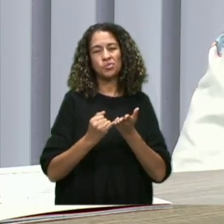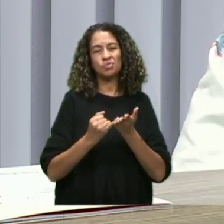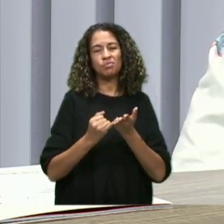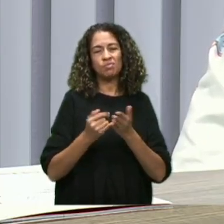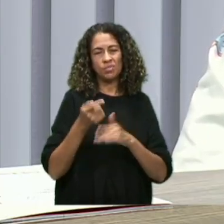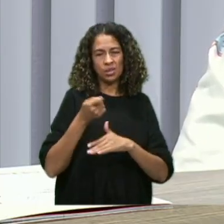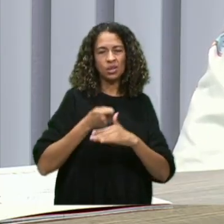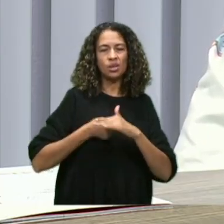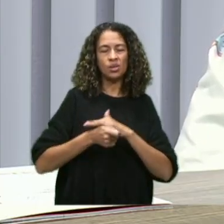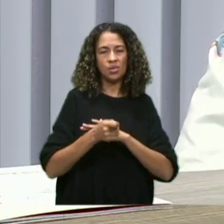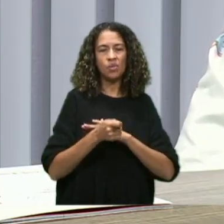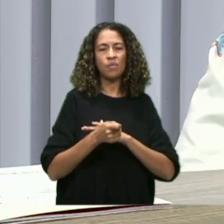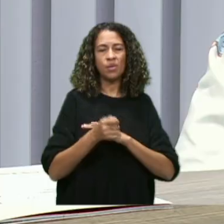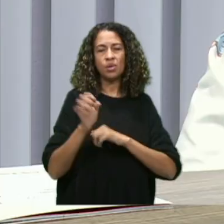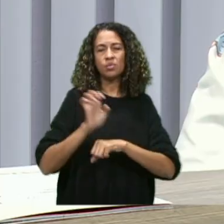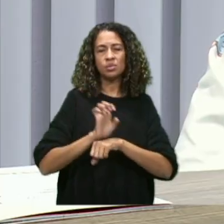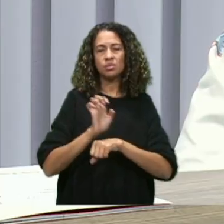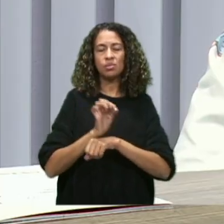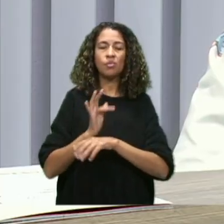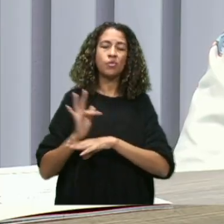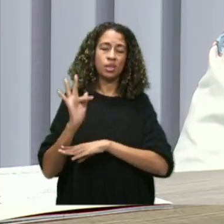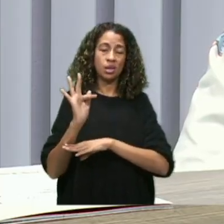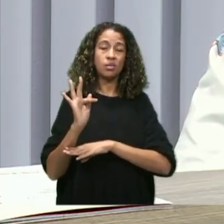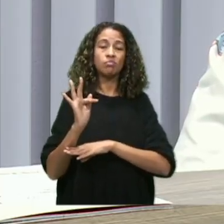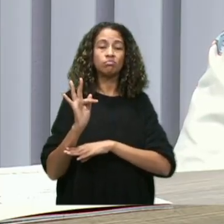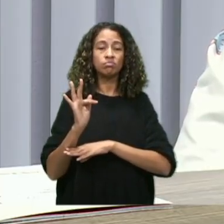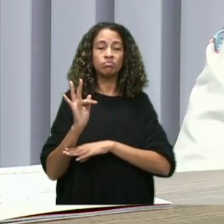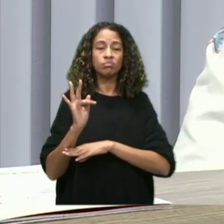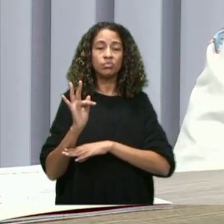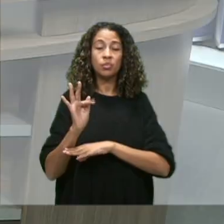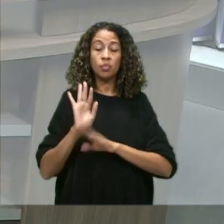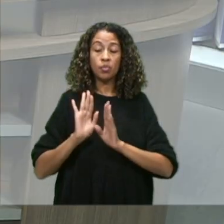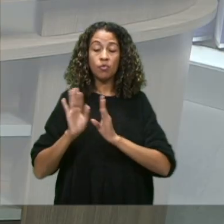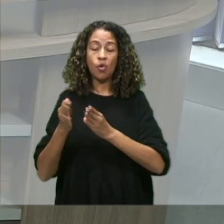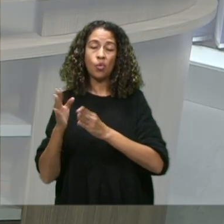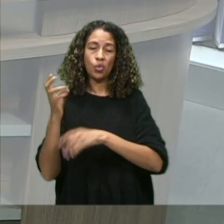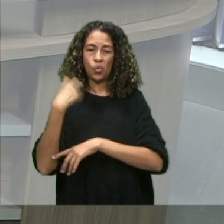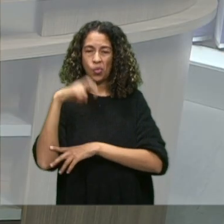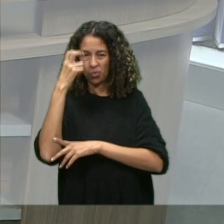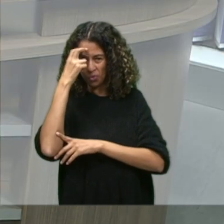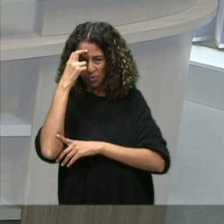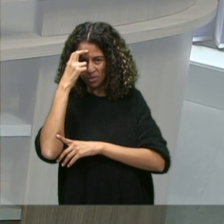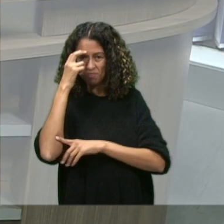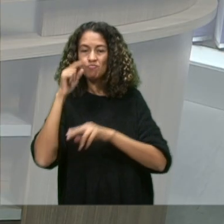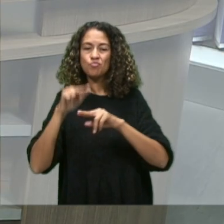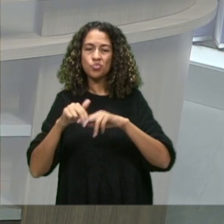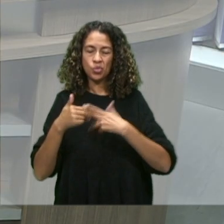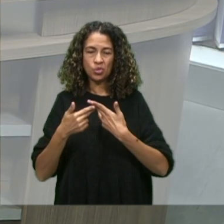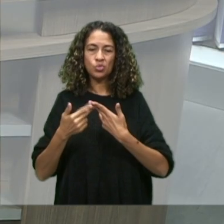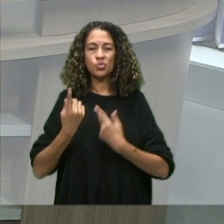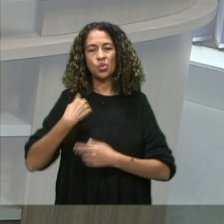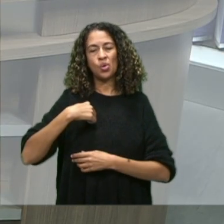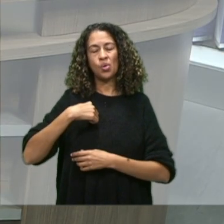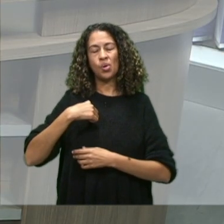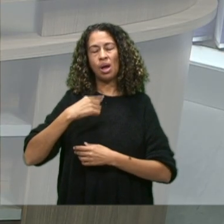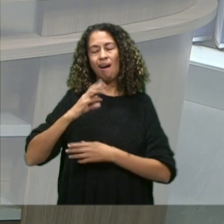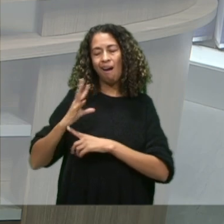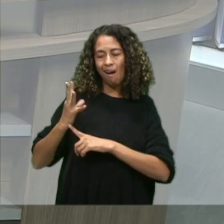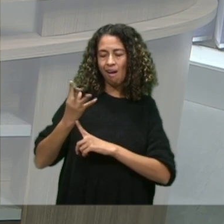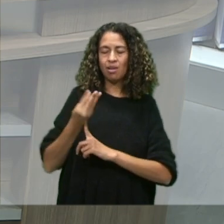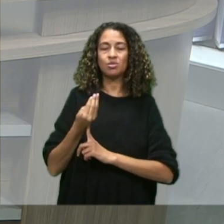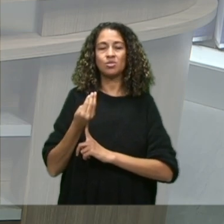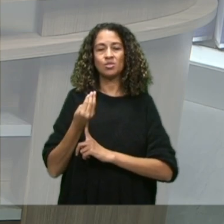os governos estaduais, federais ou municipais para a cultura. E a gente, como a arte, né, é